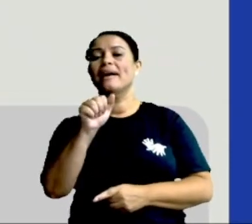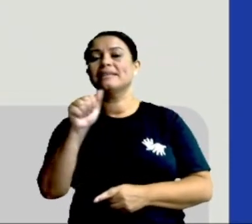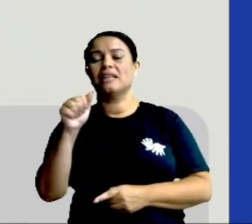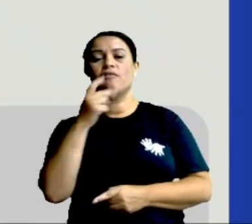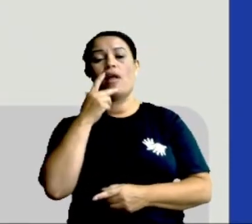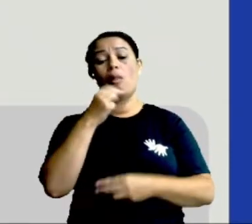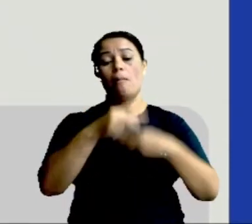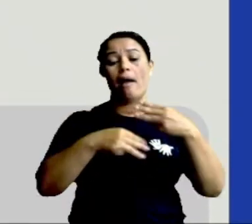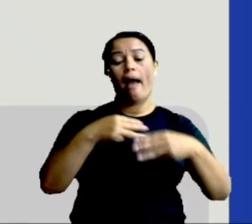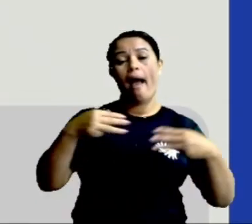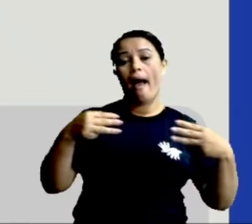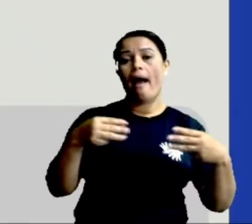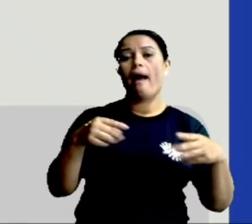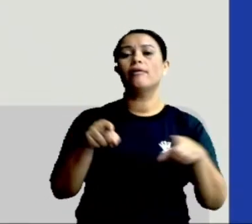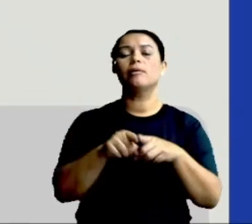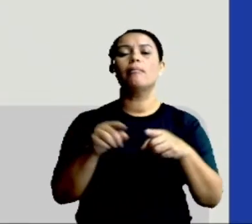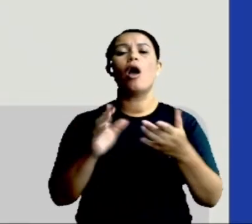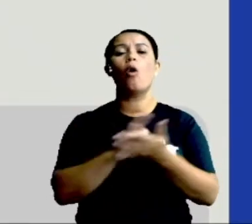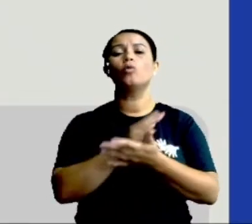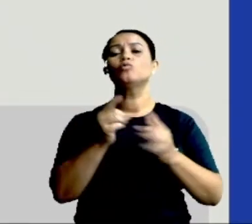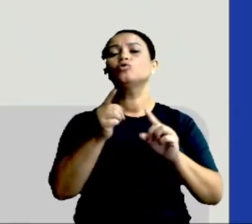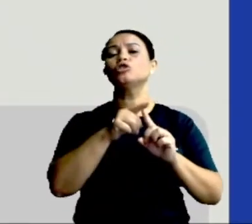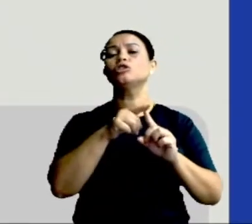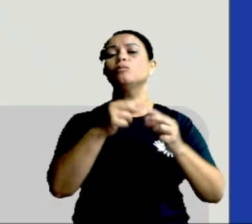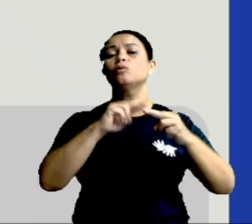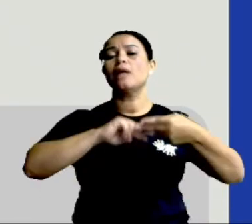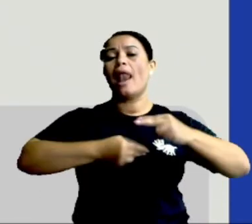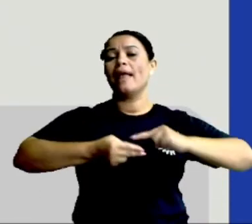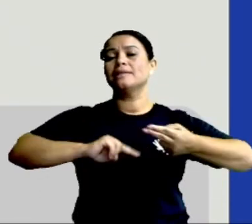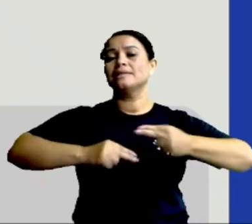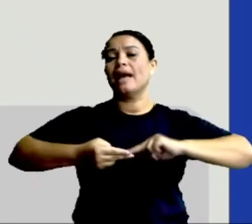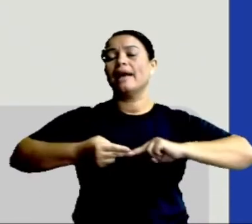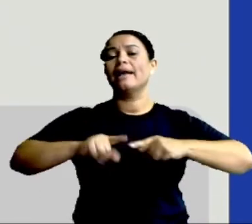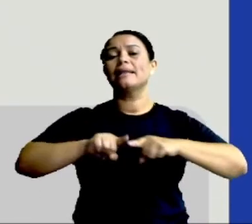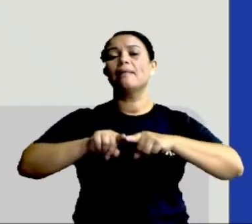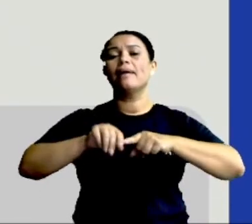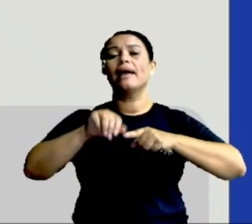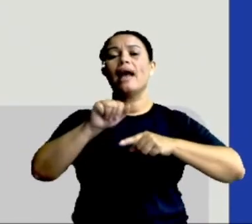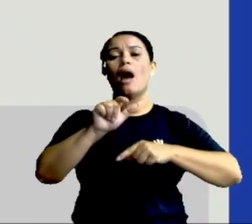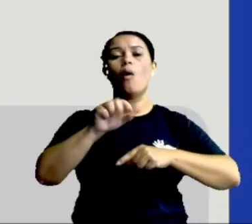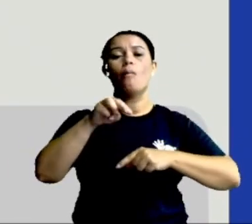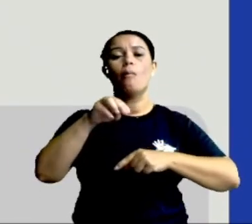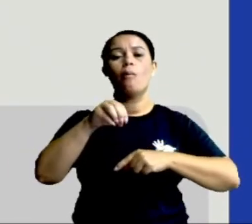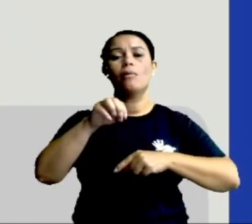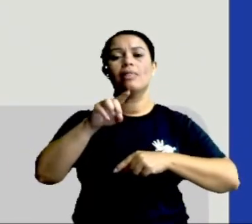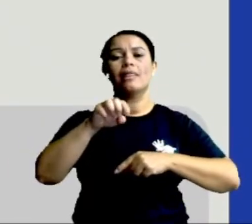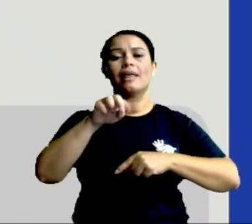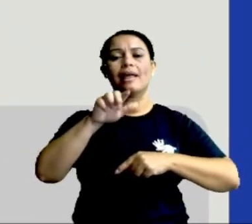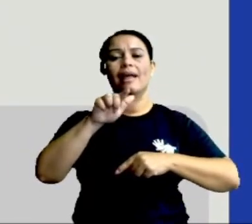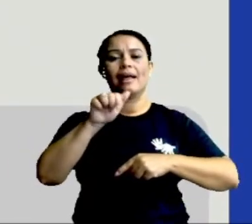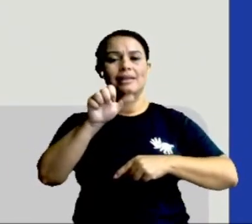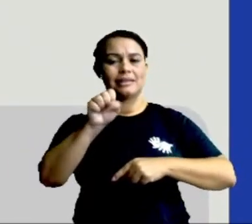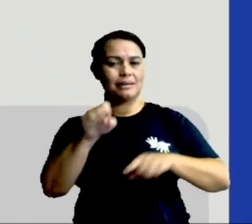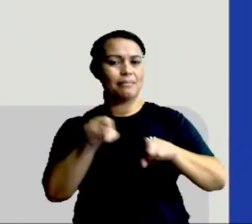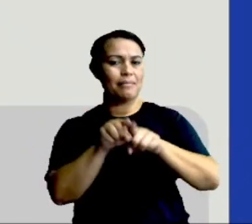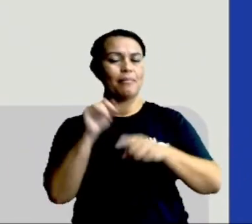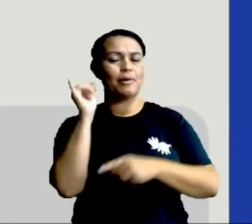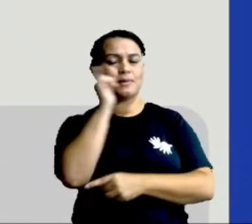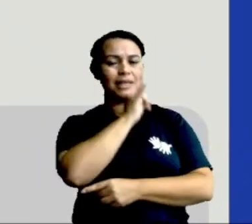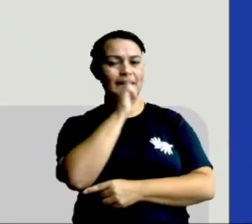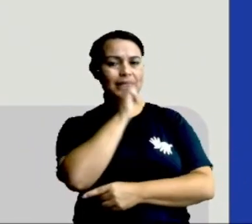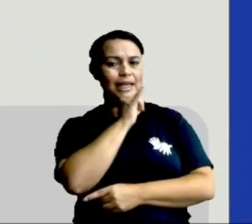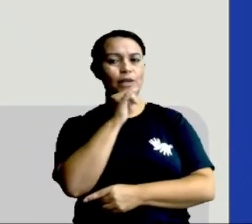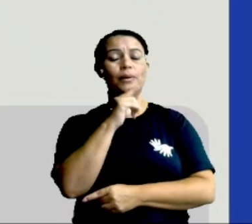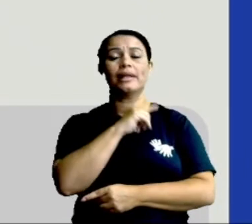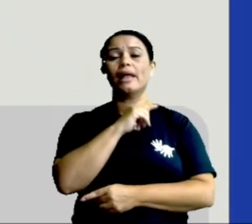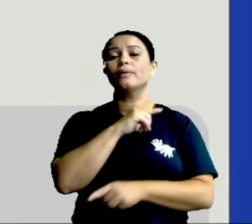ao macarrão, alguns outros tipos, a lasanha e almôndegas, também foram trazidas pelos imigrantes italianos. Por